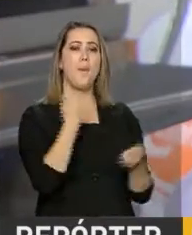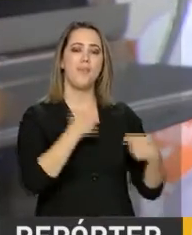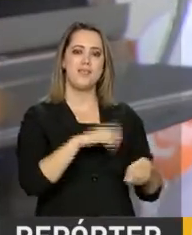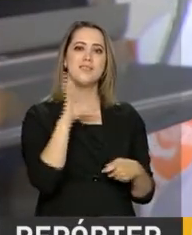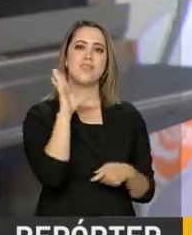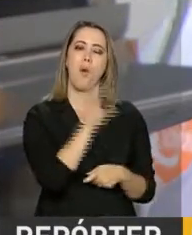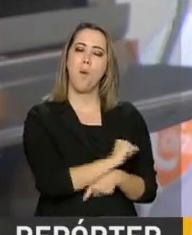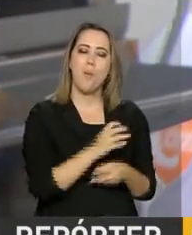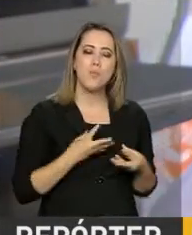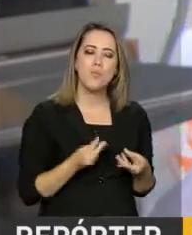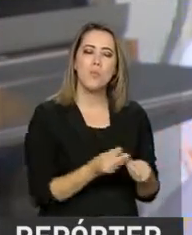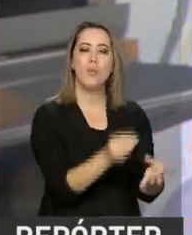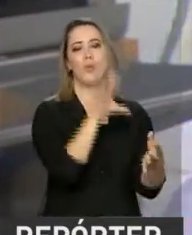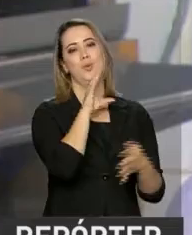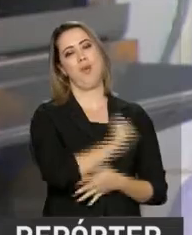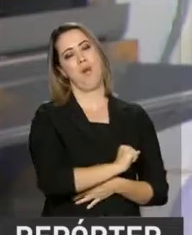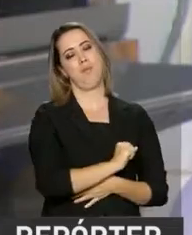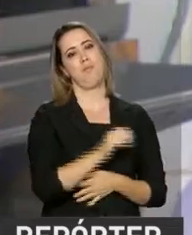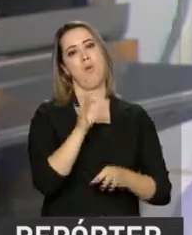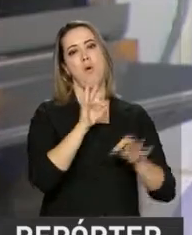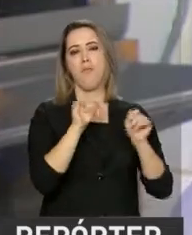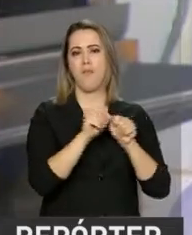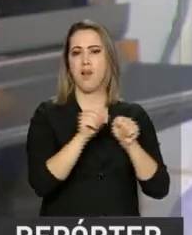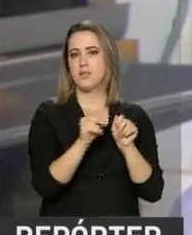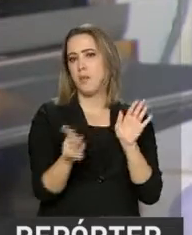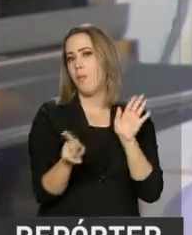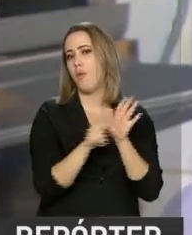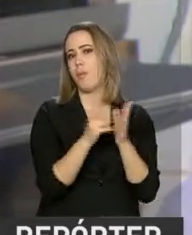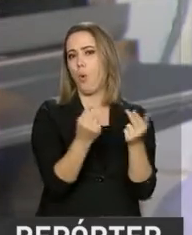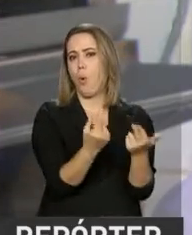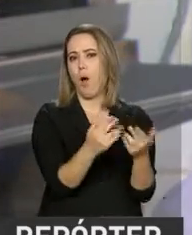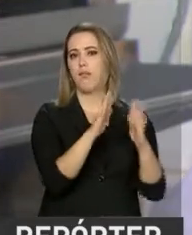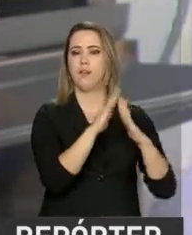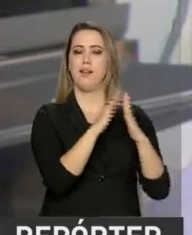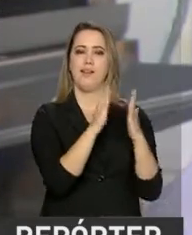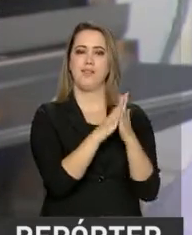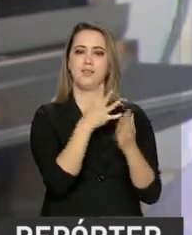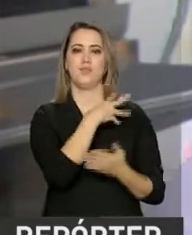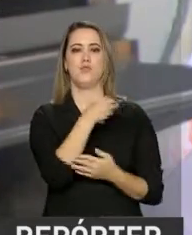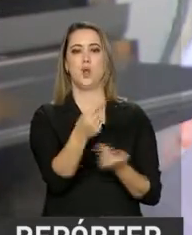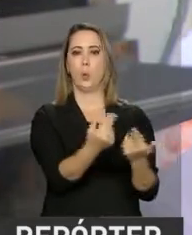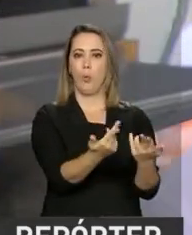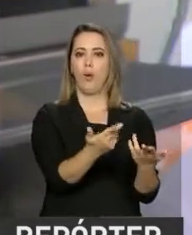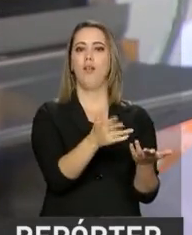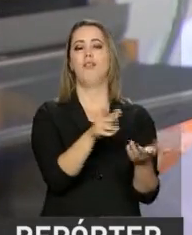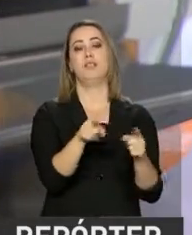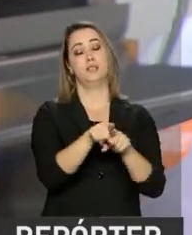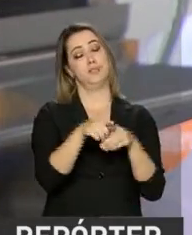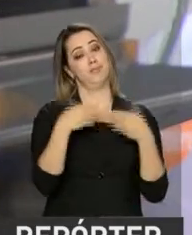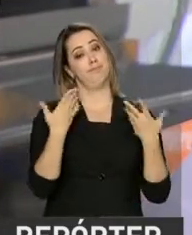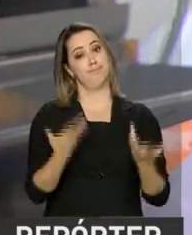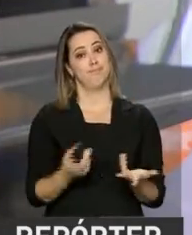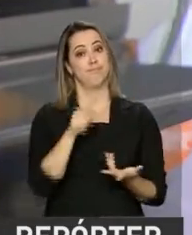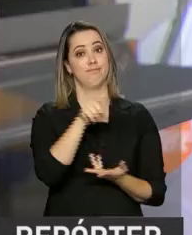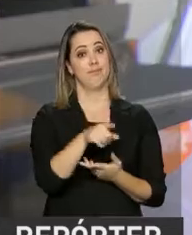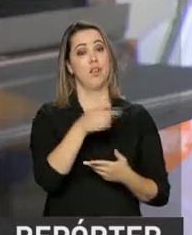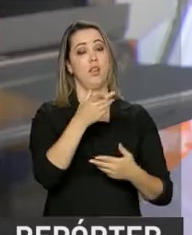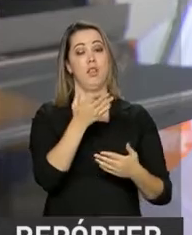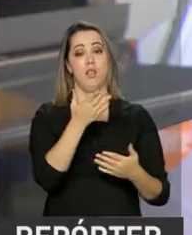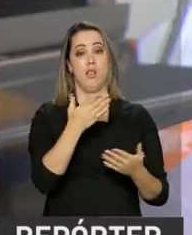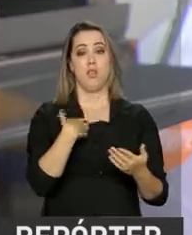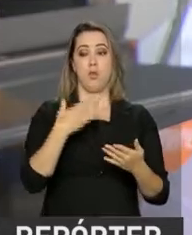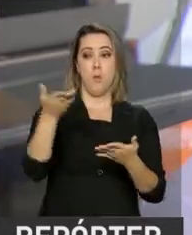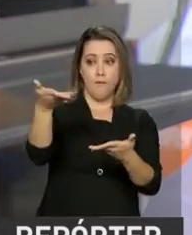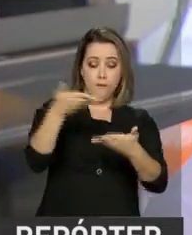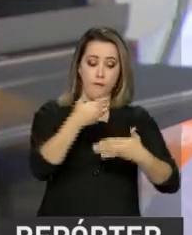A gente faz com amor, né? Como se estivesse cozinhando na nossa casa, para nossos filhos. E assim, o cardápio